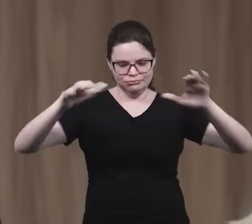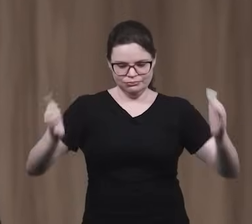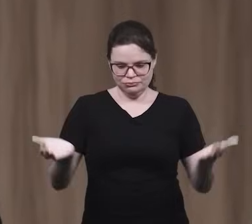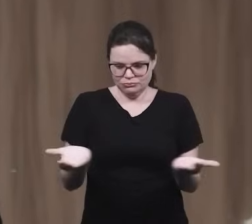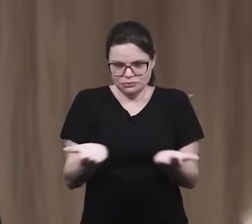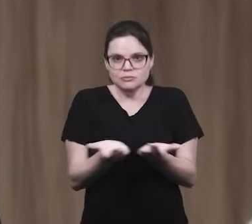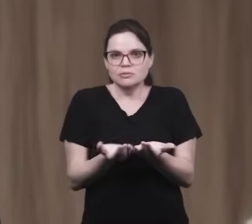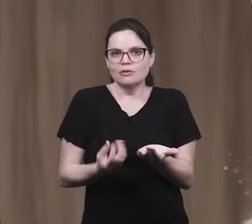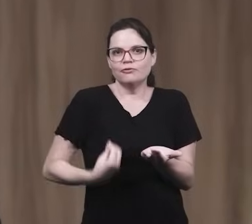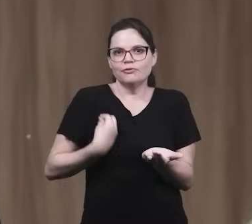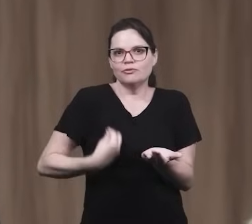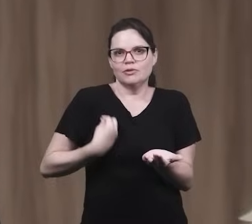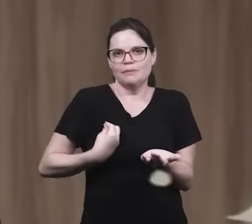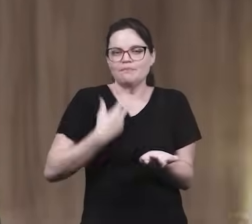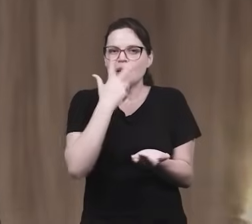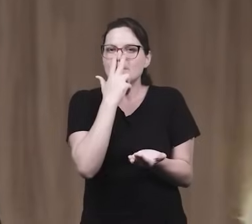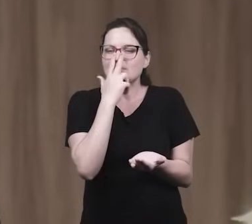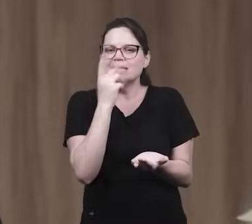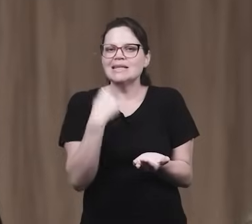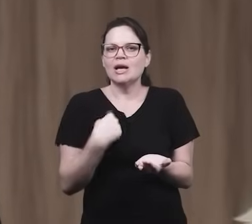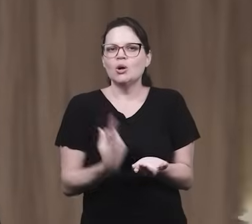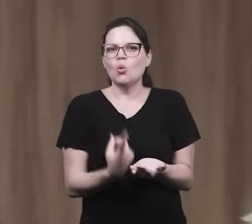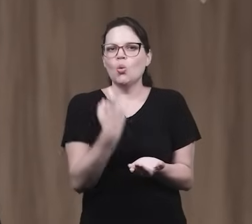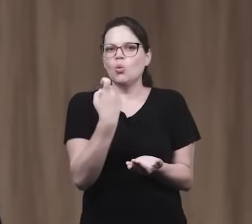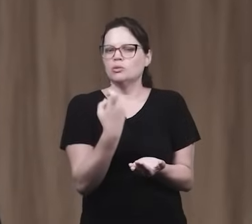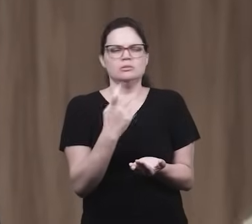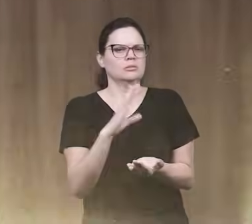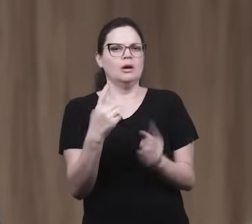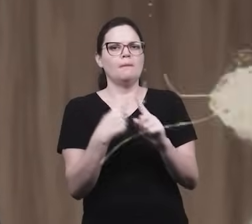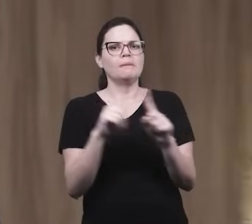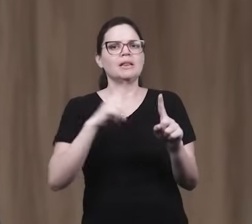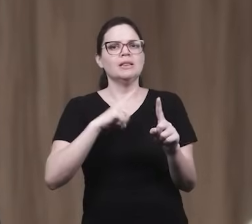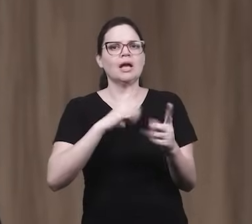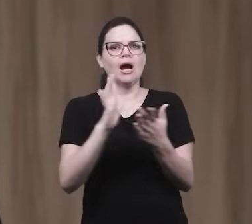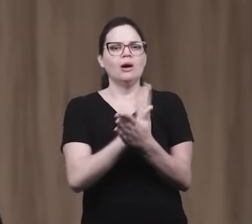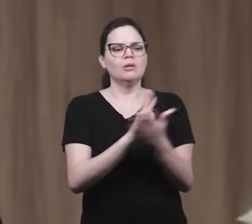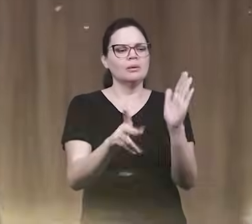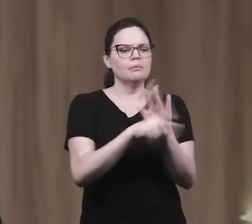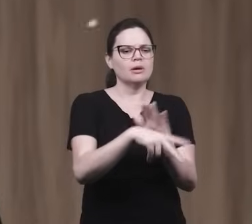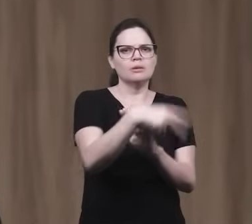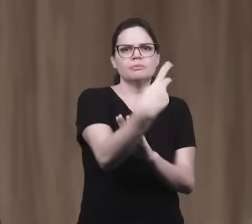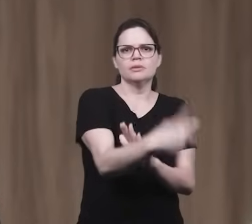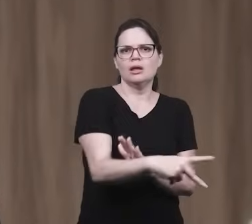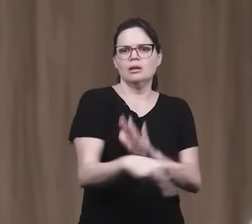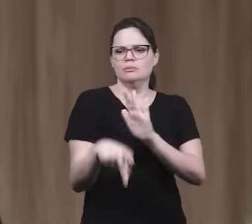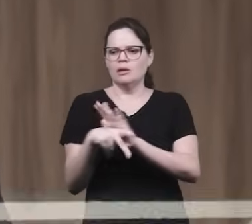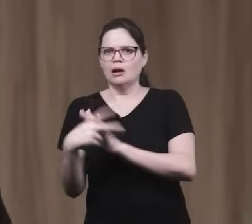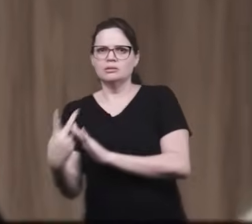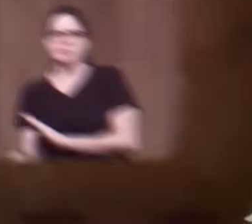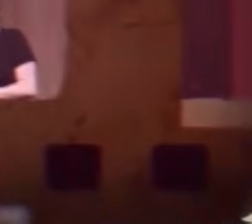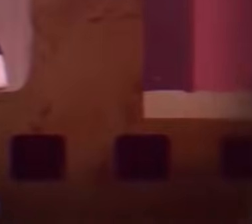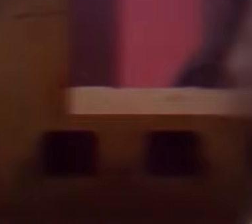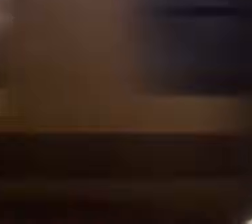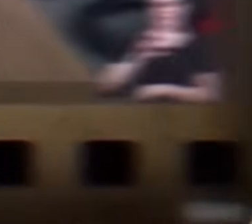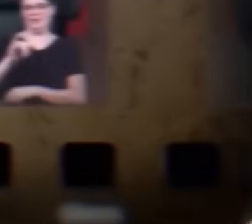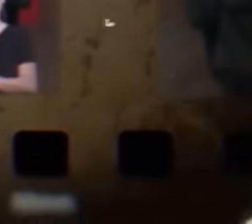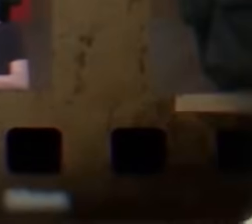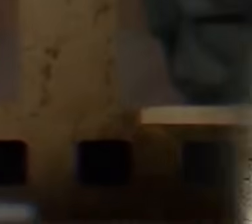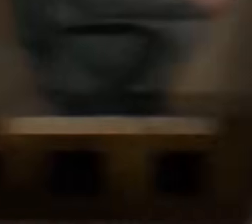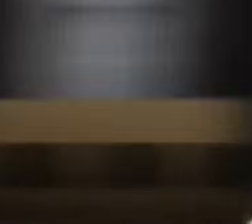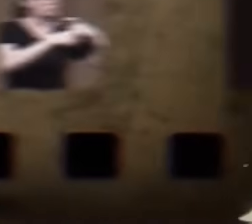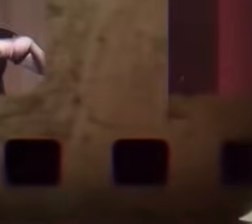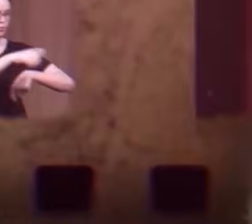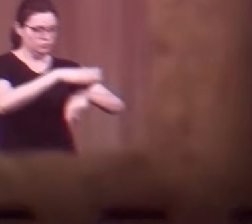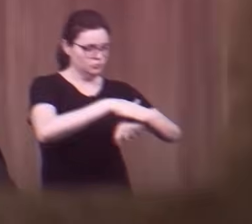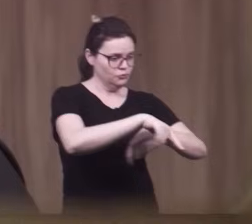se fosse um único ser vivo, porque existem relações que são intrínsecas, principalmente entre essa parte que é viva e a parte não viva.